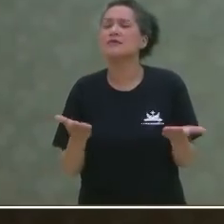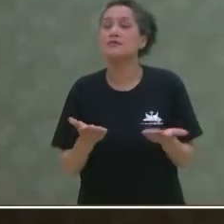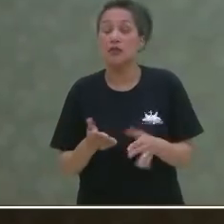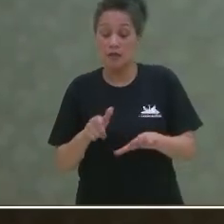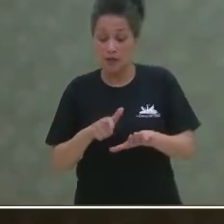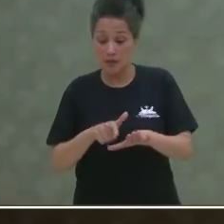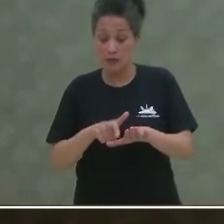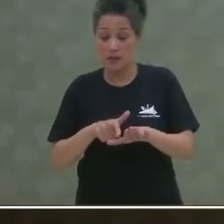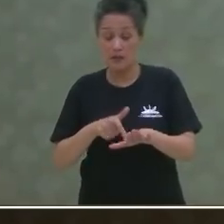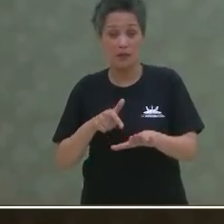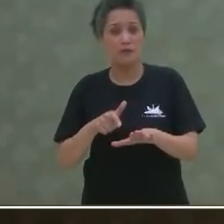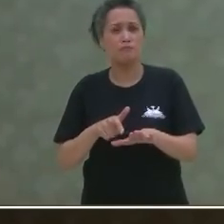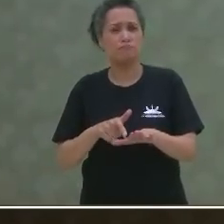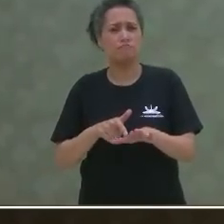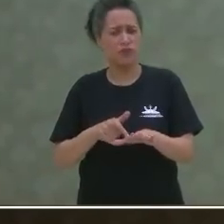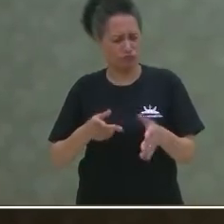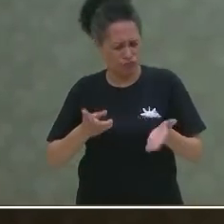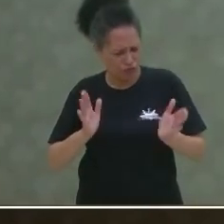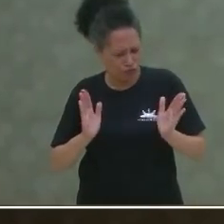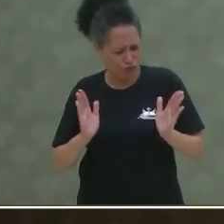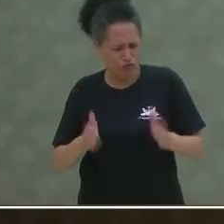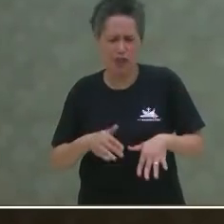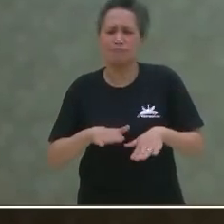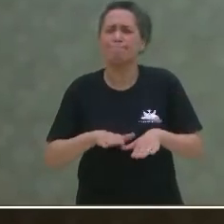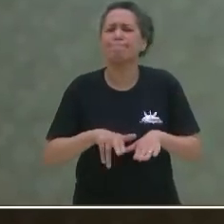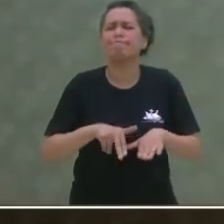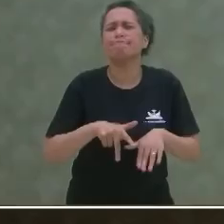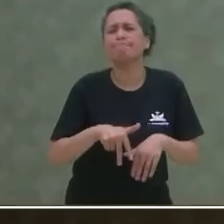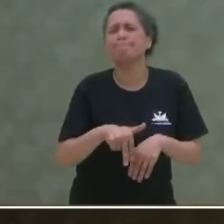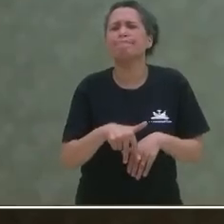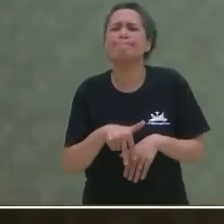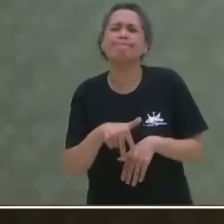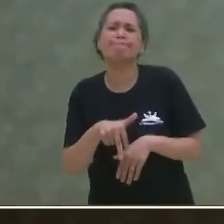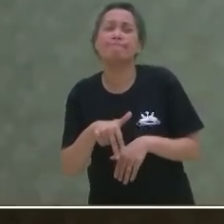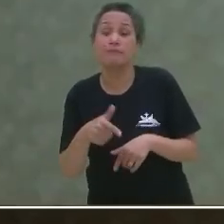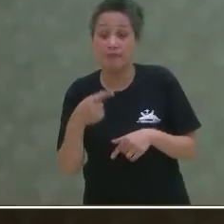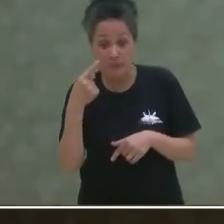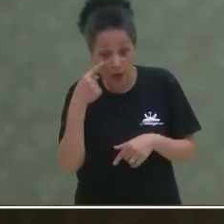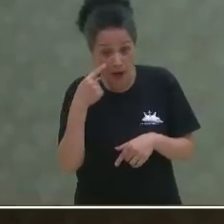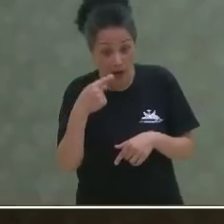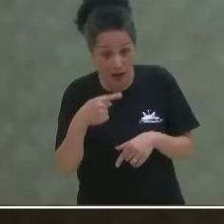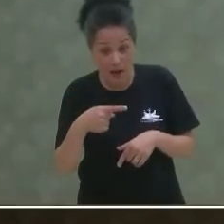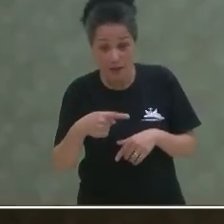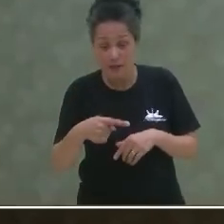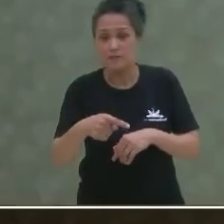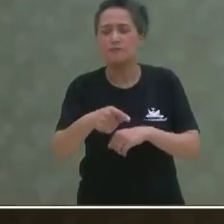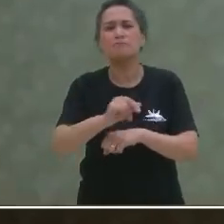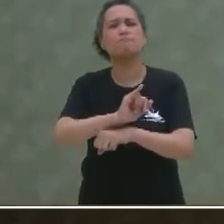detêm, Jerusalém,